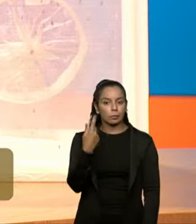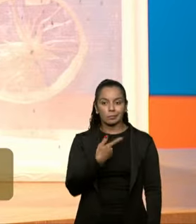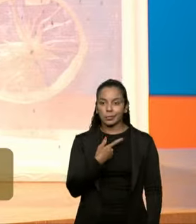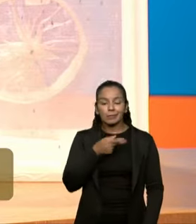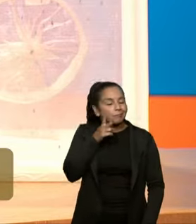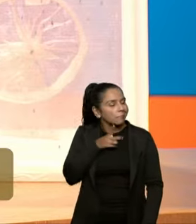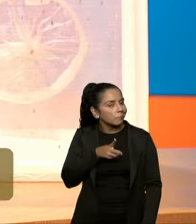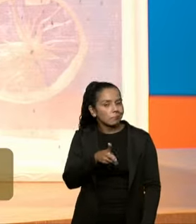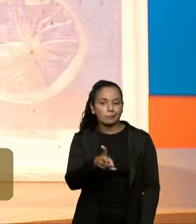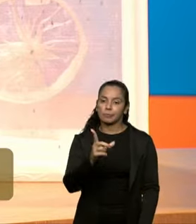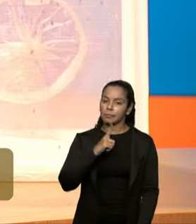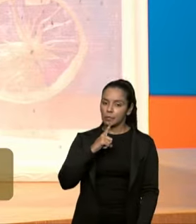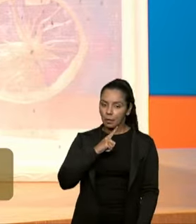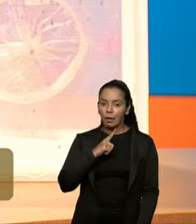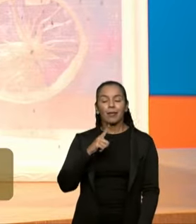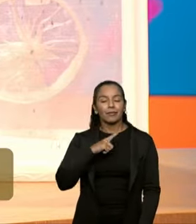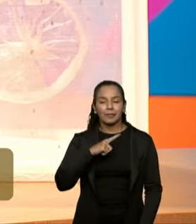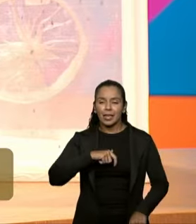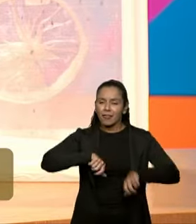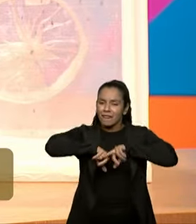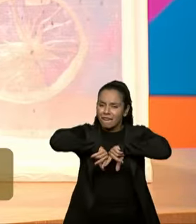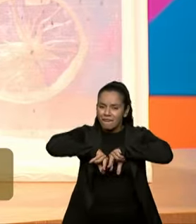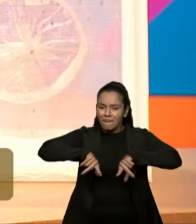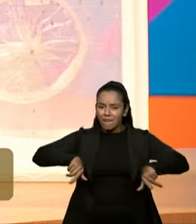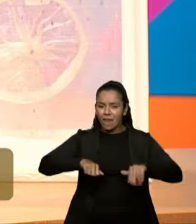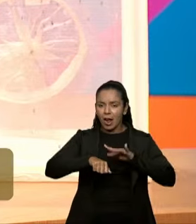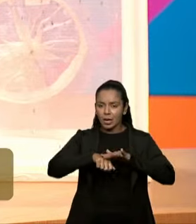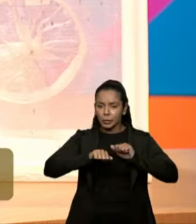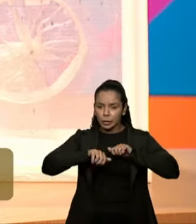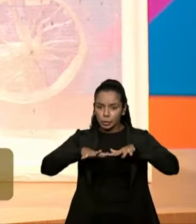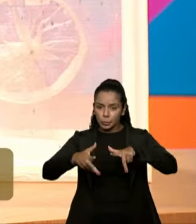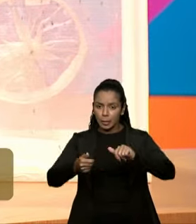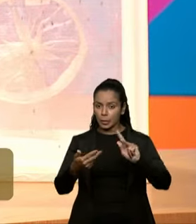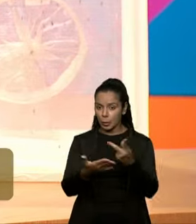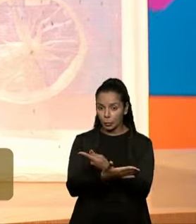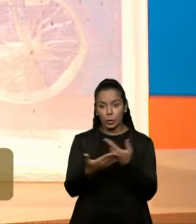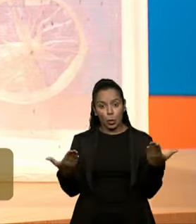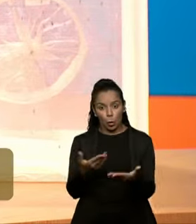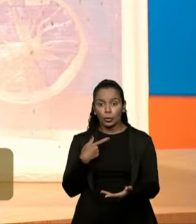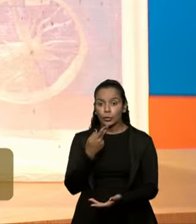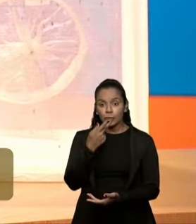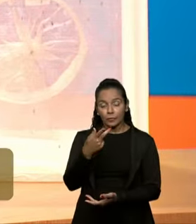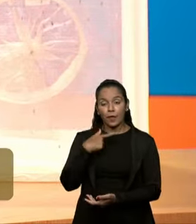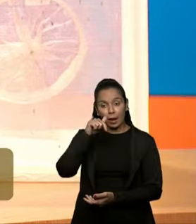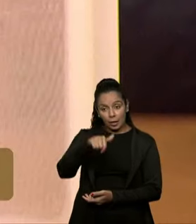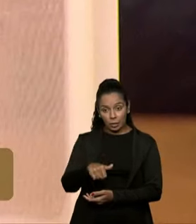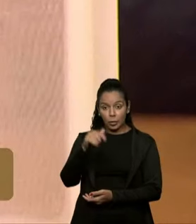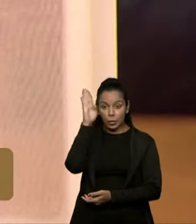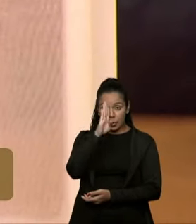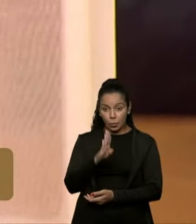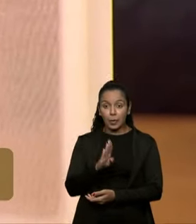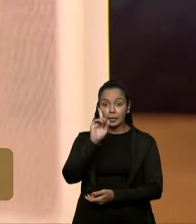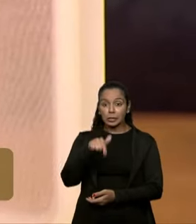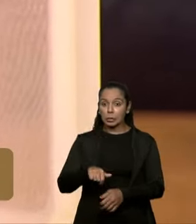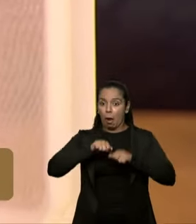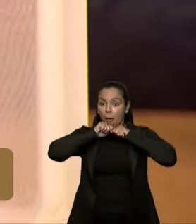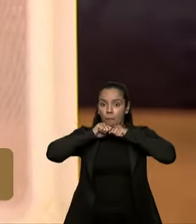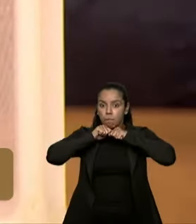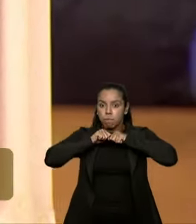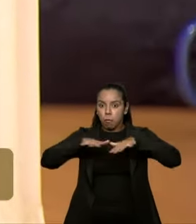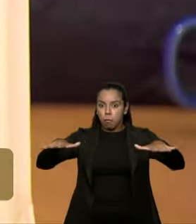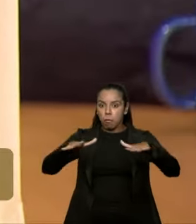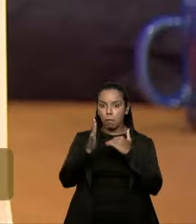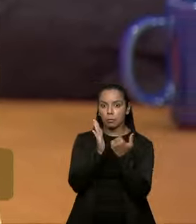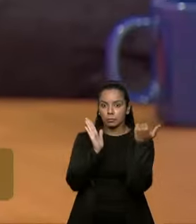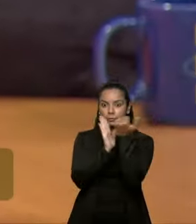deixou de ter. A gente tem várias epidemias acontecendo. Hoje a gente diz que o Brasil é hiperendêmico para dengue, porque não é porque